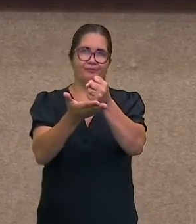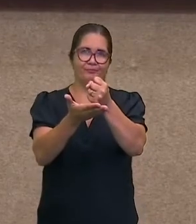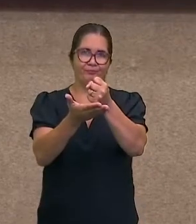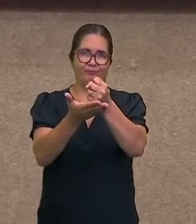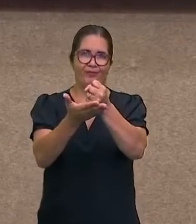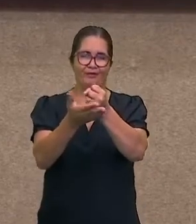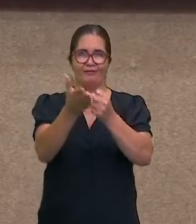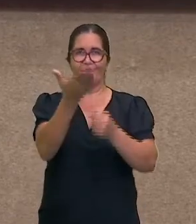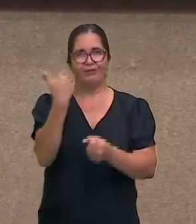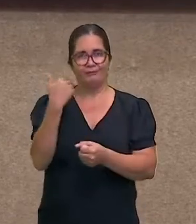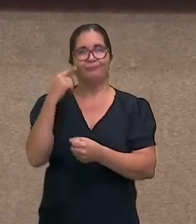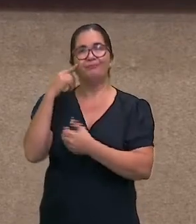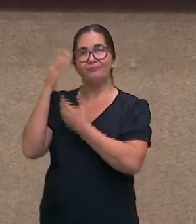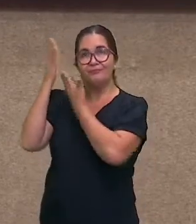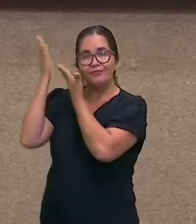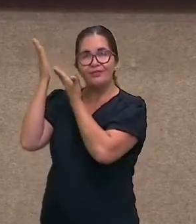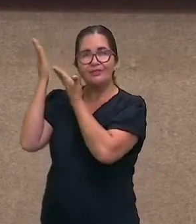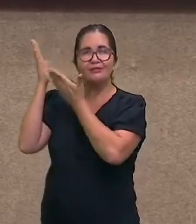vocês agora.